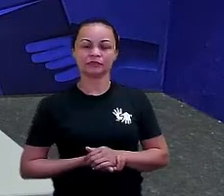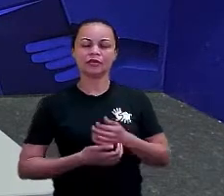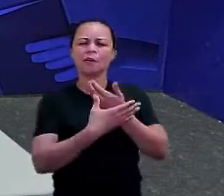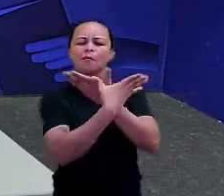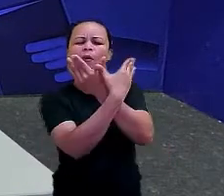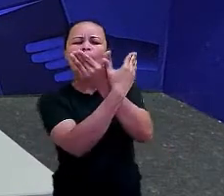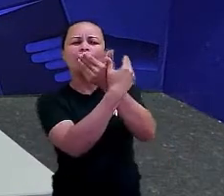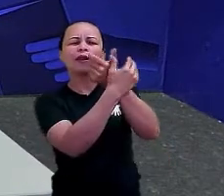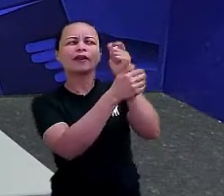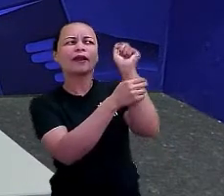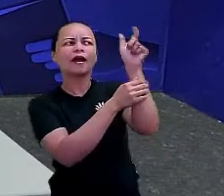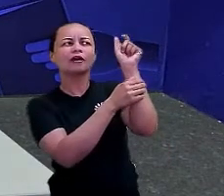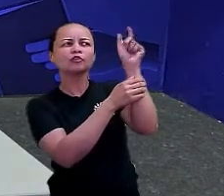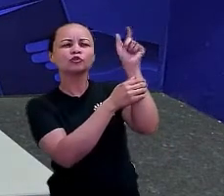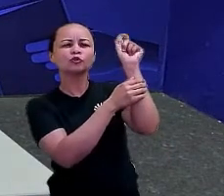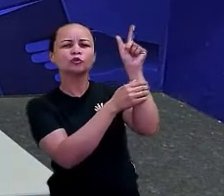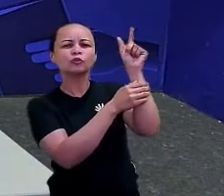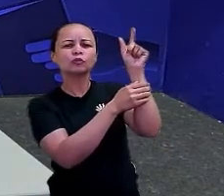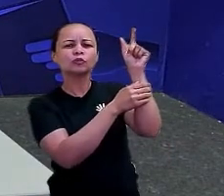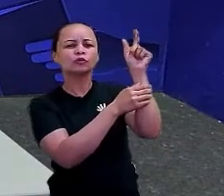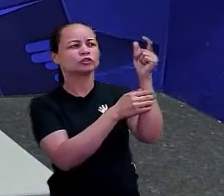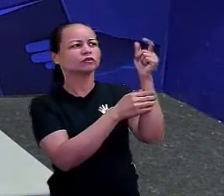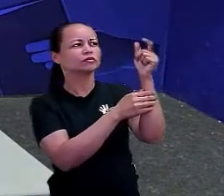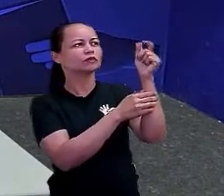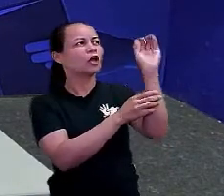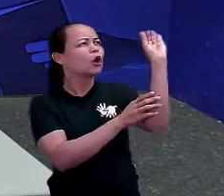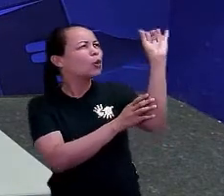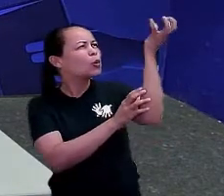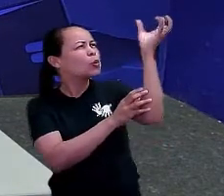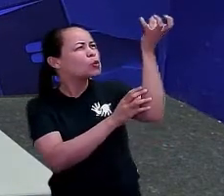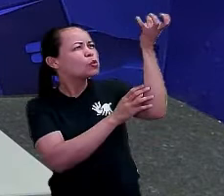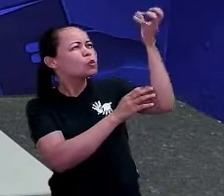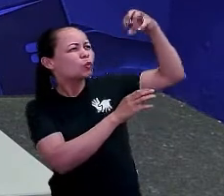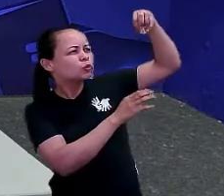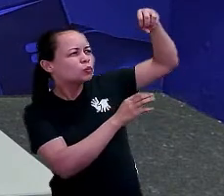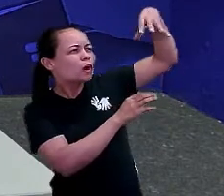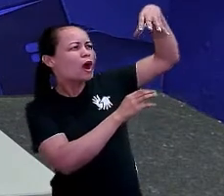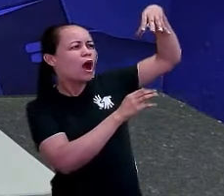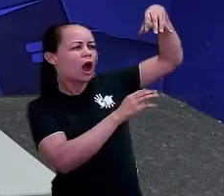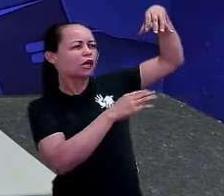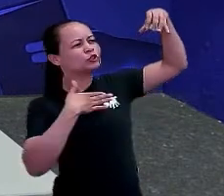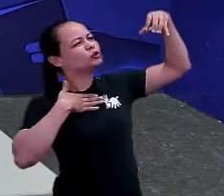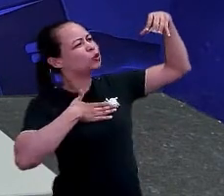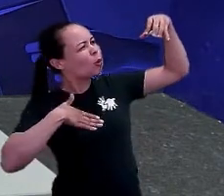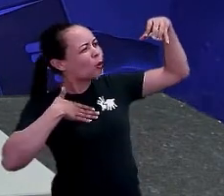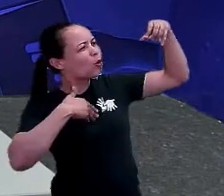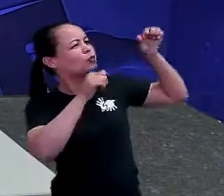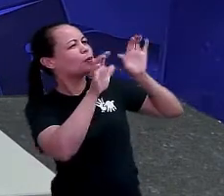Borboletas azuis gostam de muita luz.